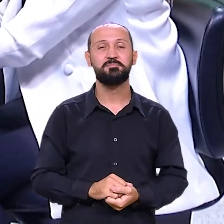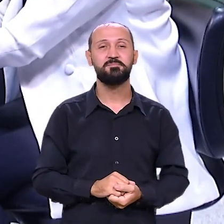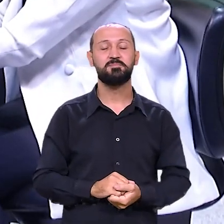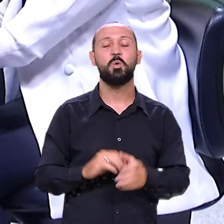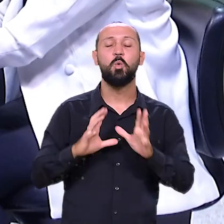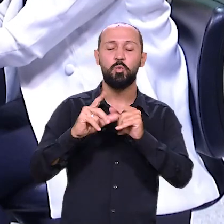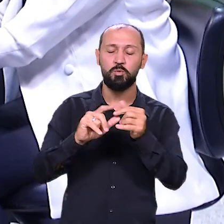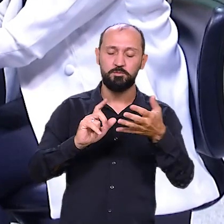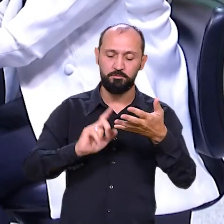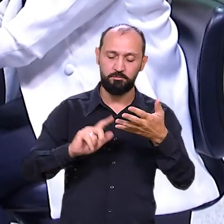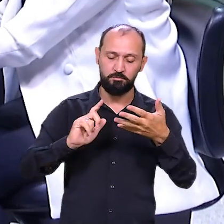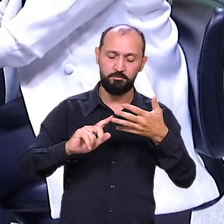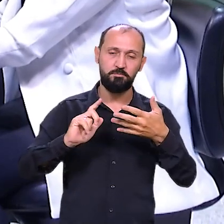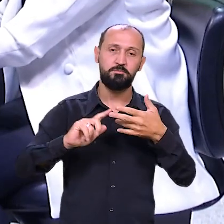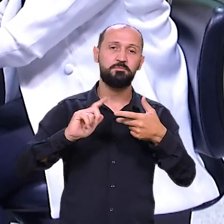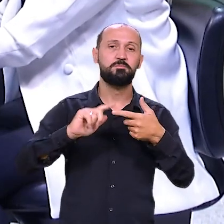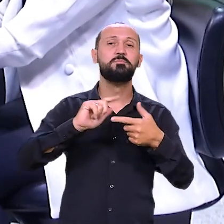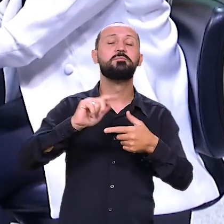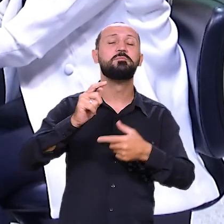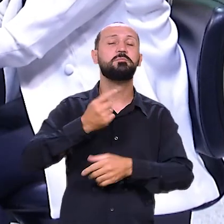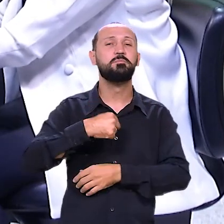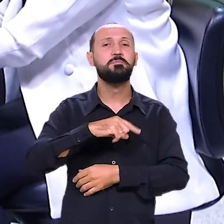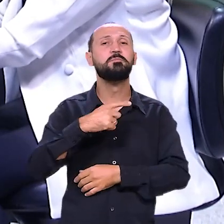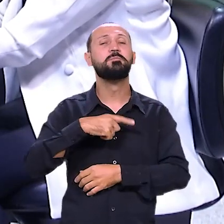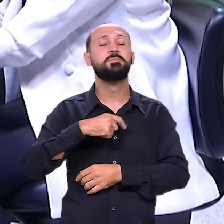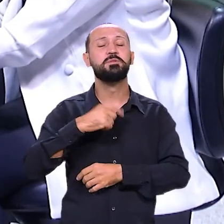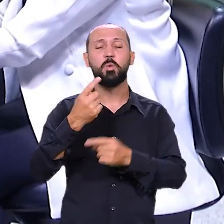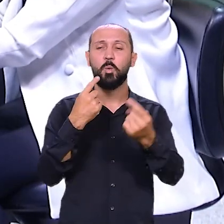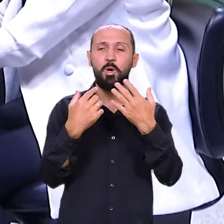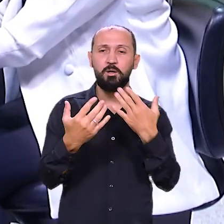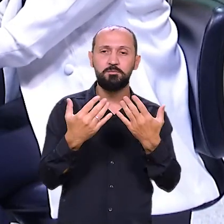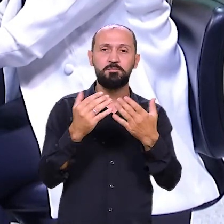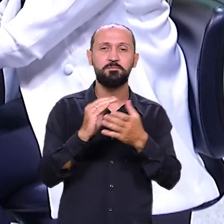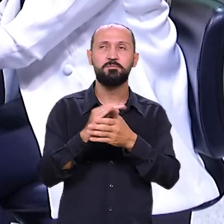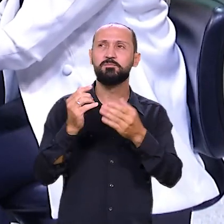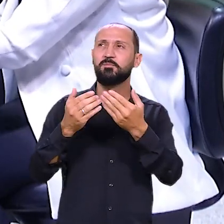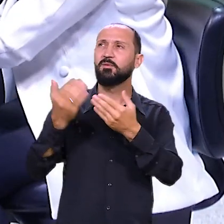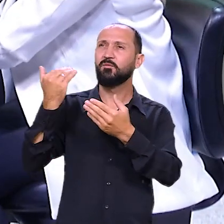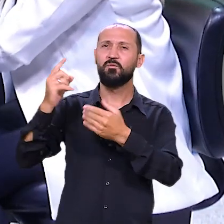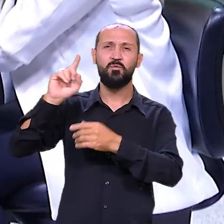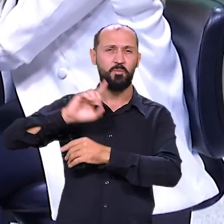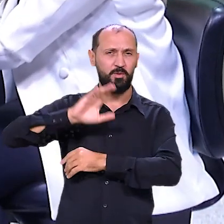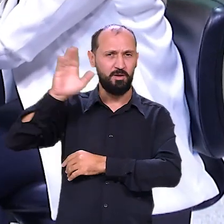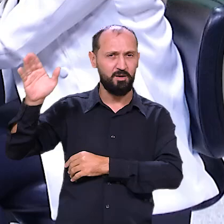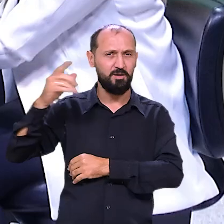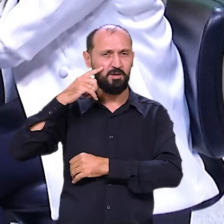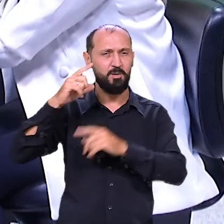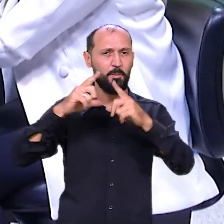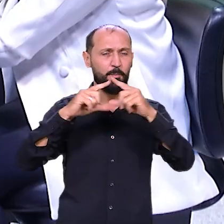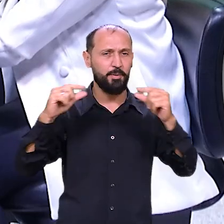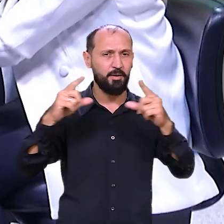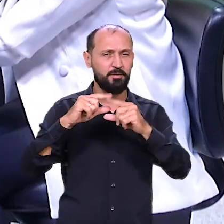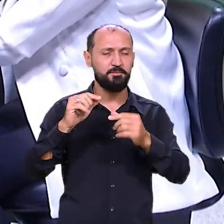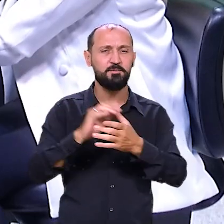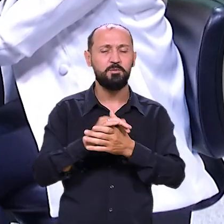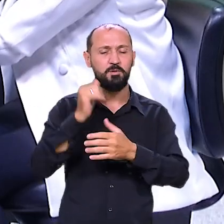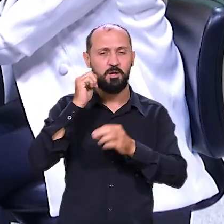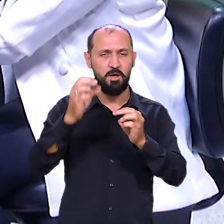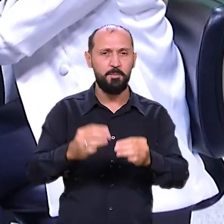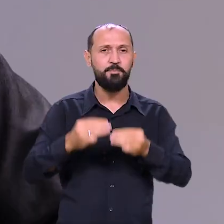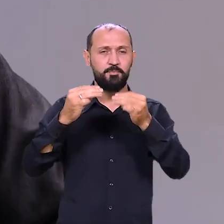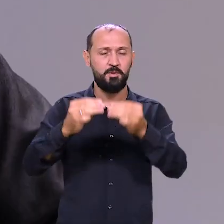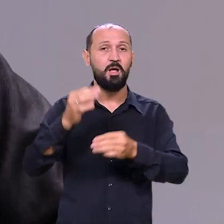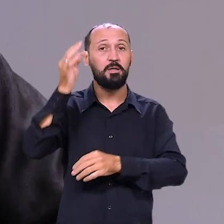são todos esses pontos que nós temos que discutir. Nós tivemos lá em Brasília, quando a